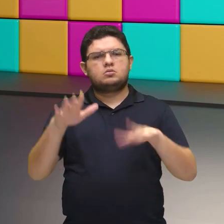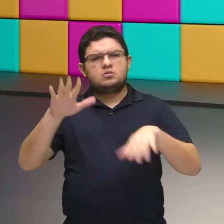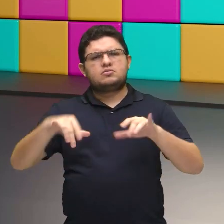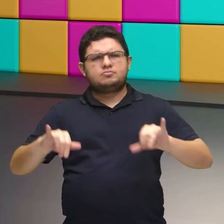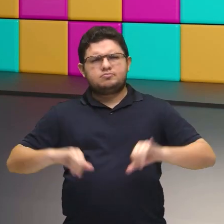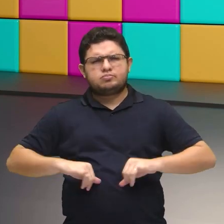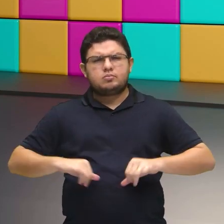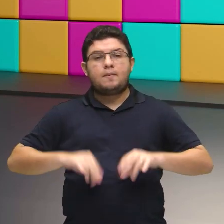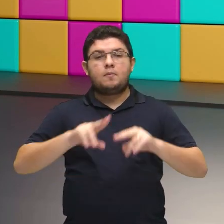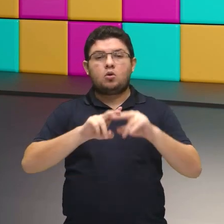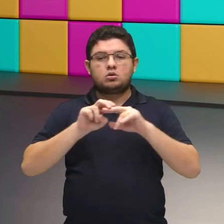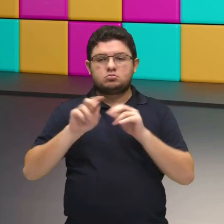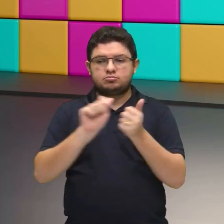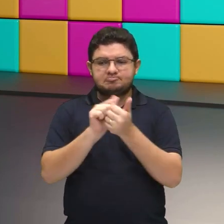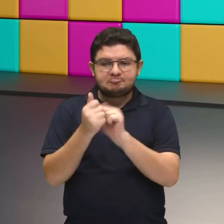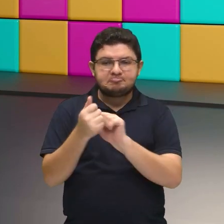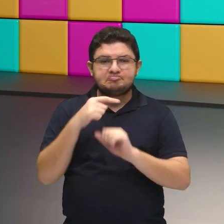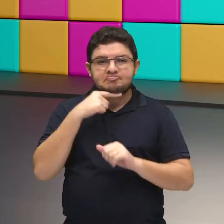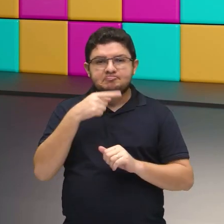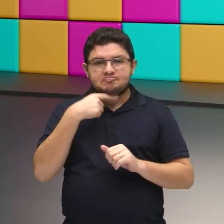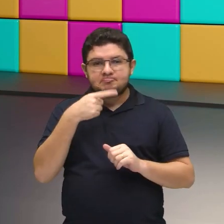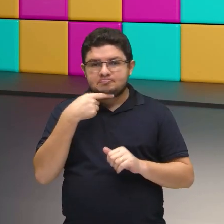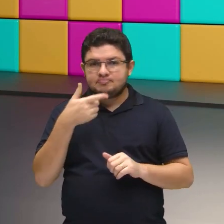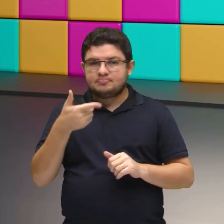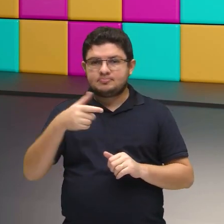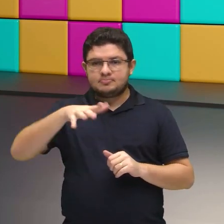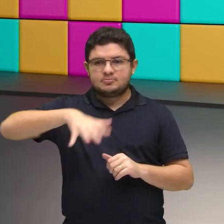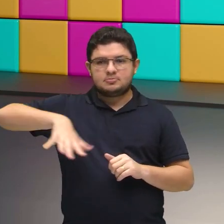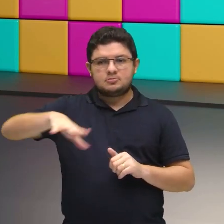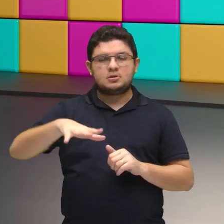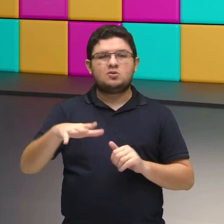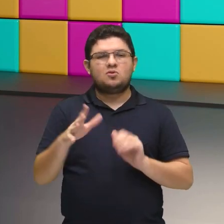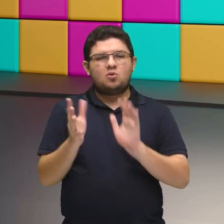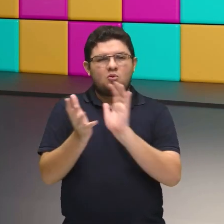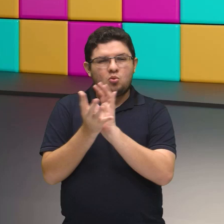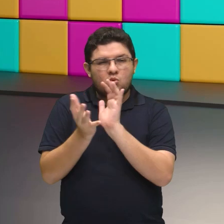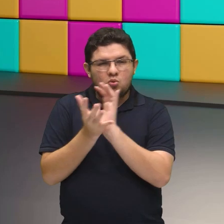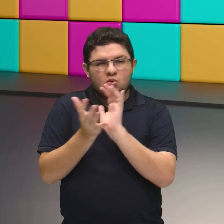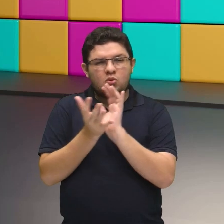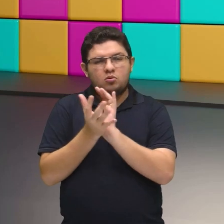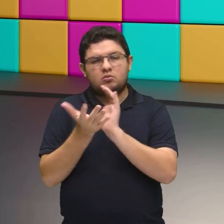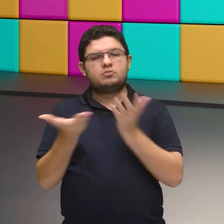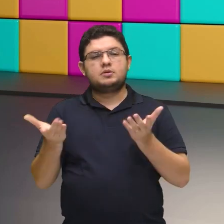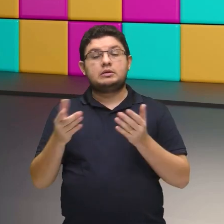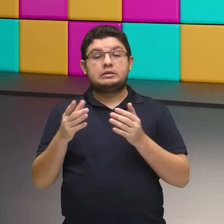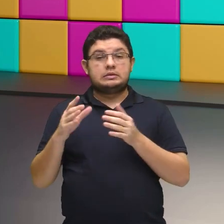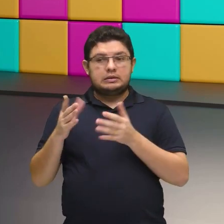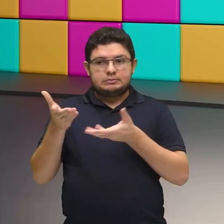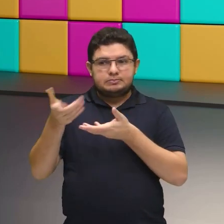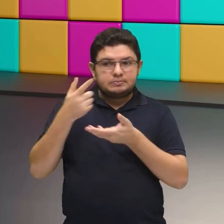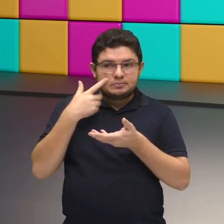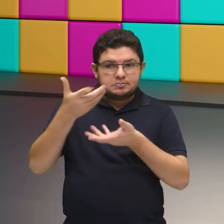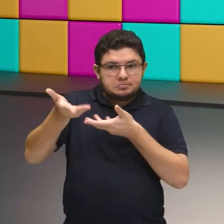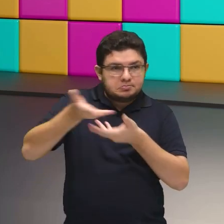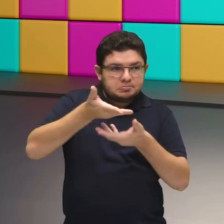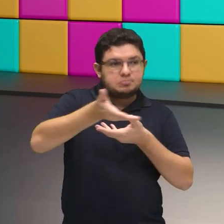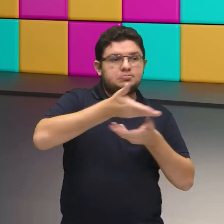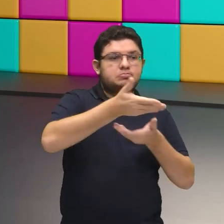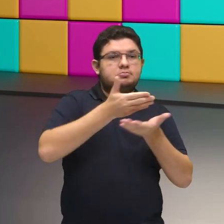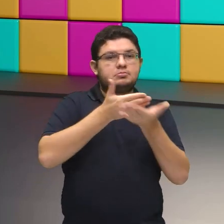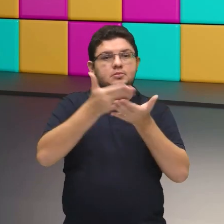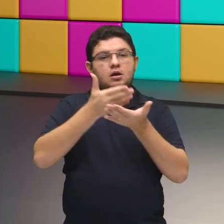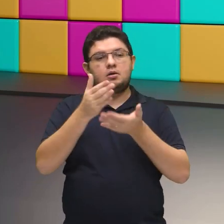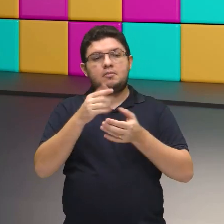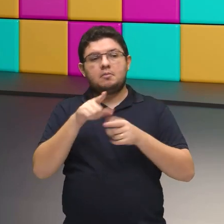se adaptou bacana naquele meio. Então, ela começa a tentar interagir ou a se